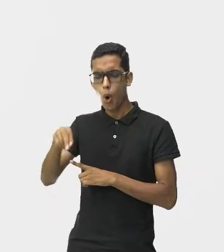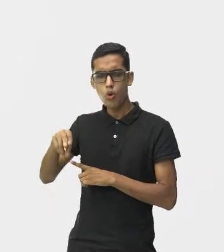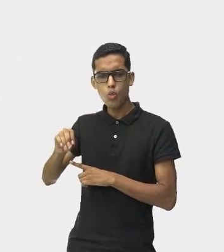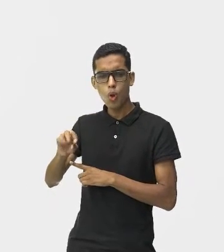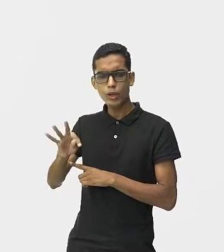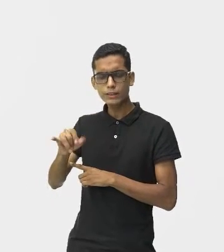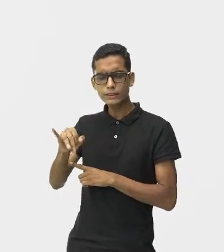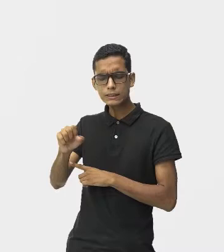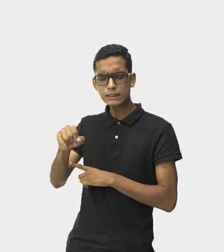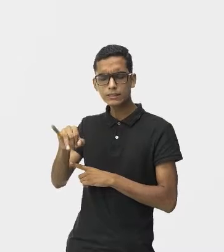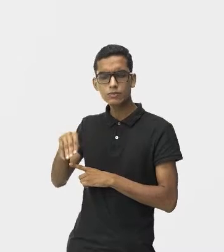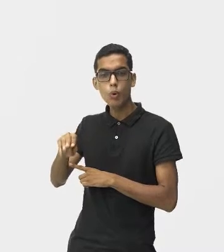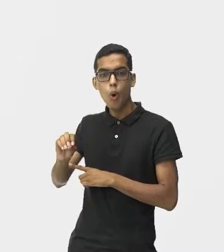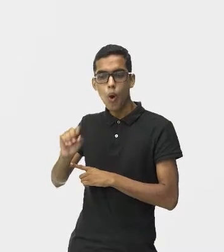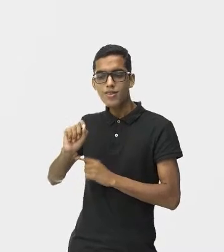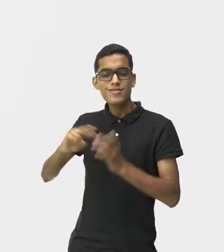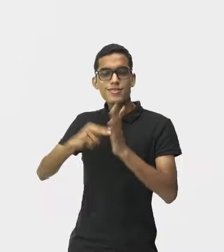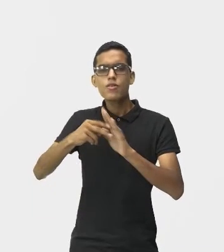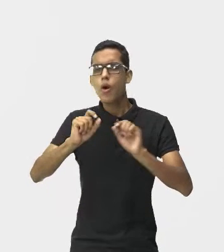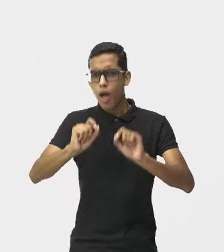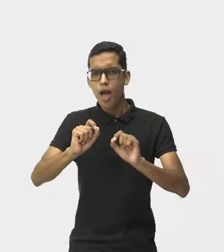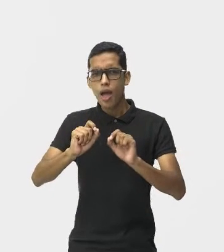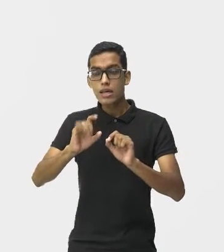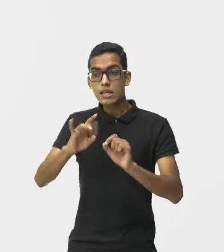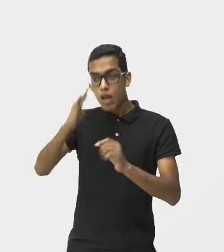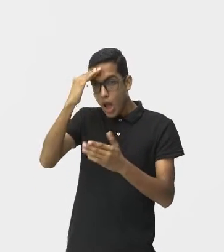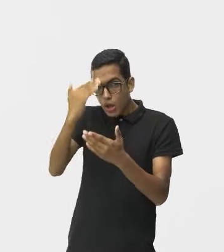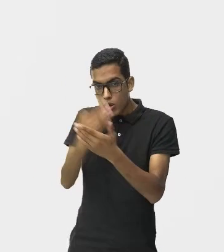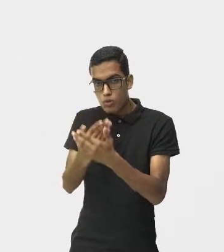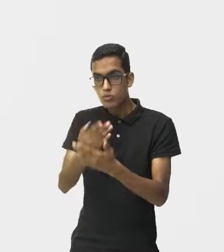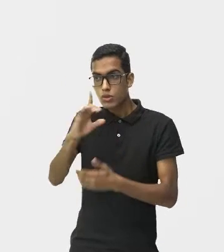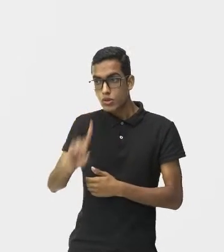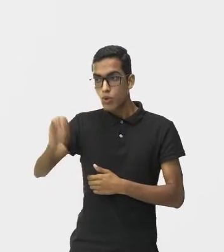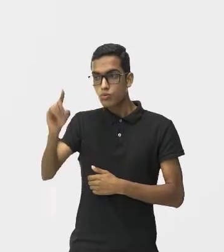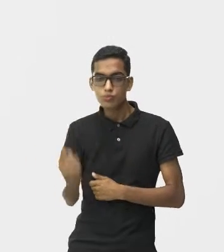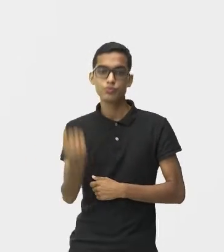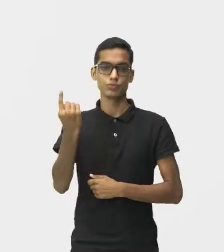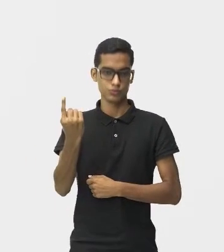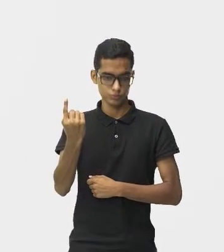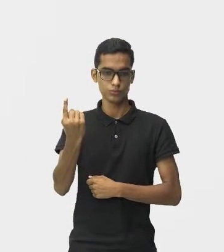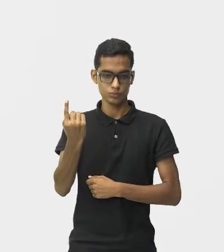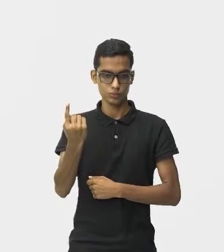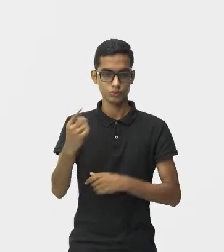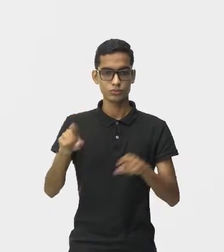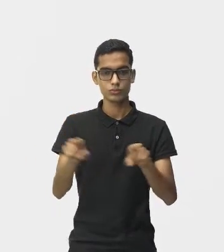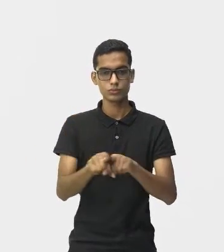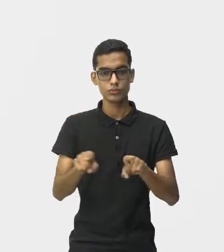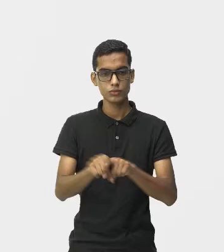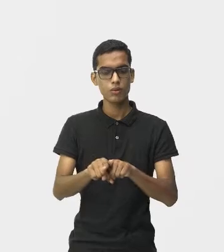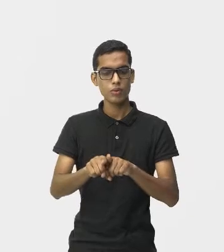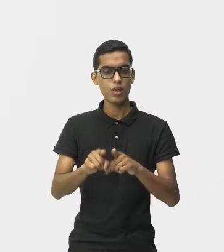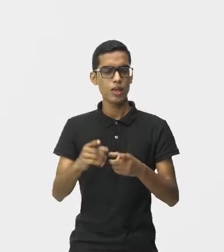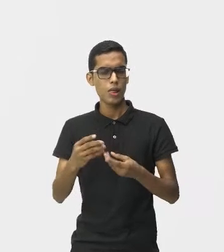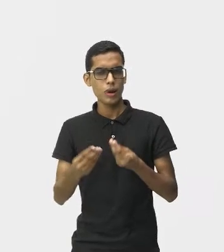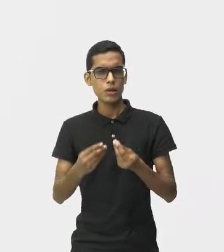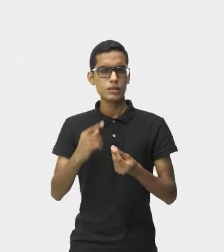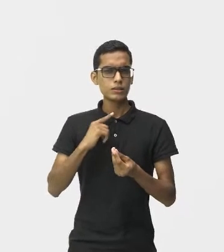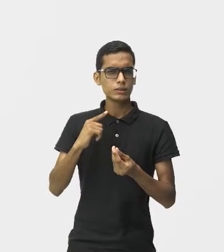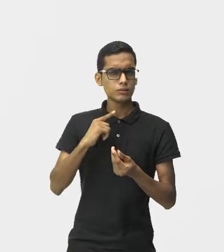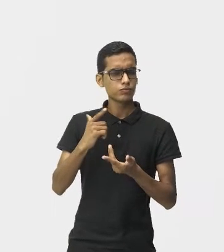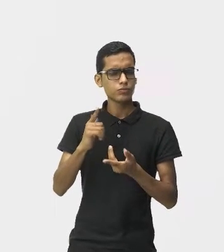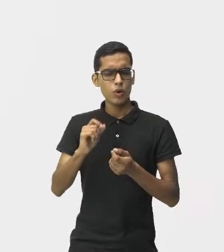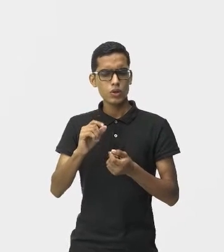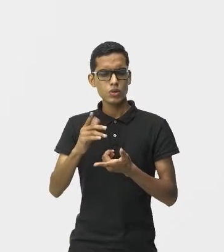práticas romanas, que eram práticas politeístas. O cristianismo veio com uma opção diferente, digamos assim. Uma